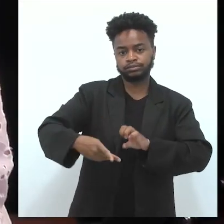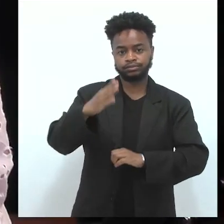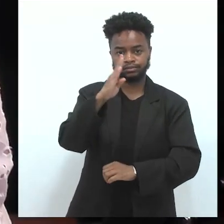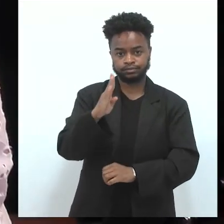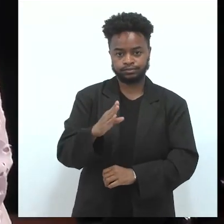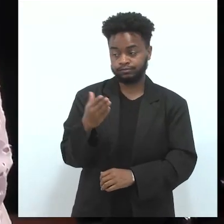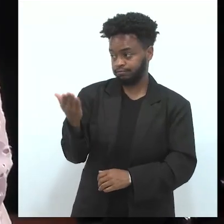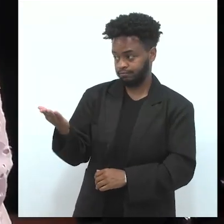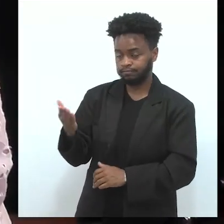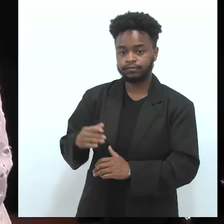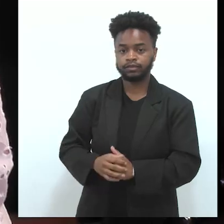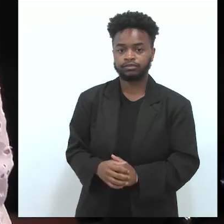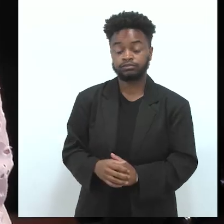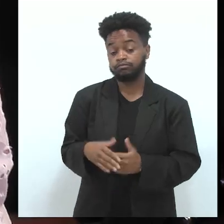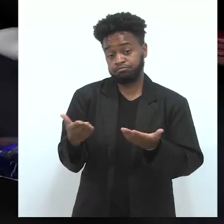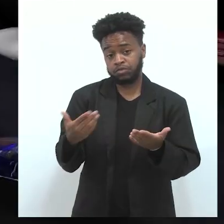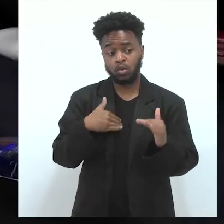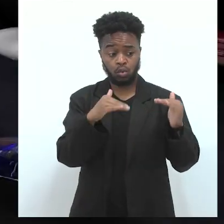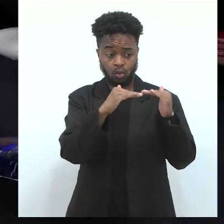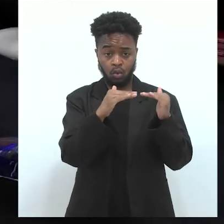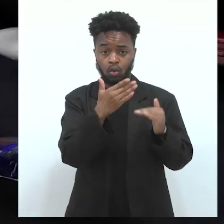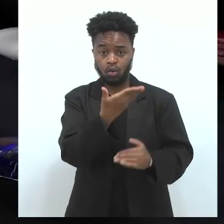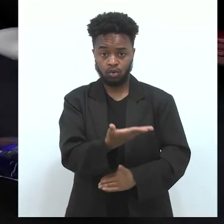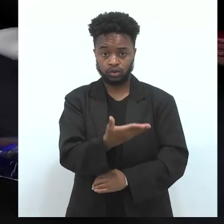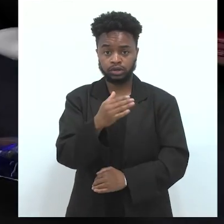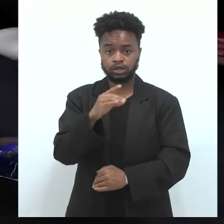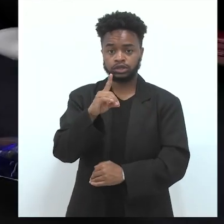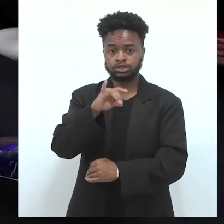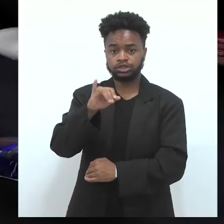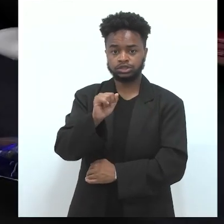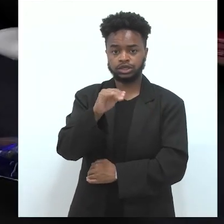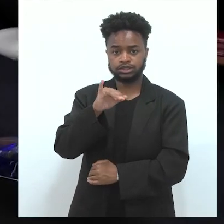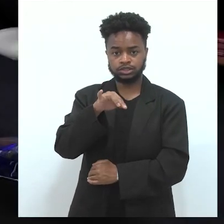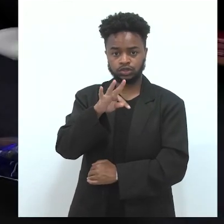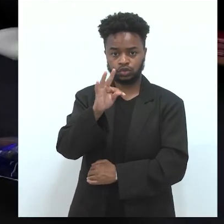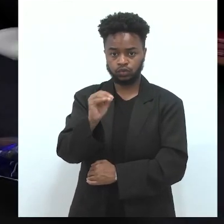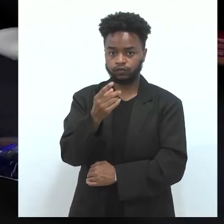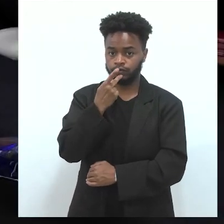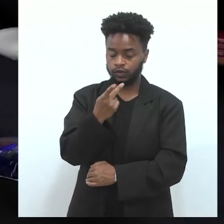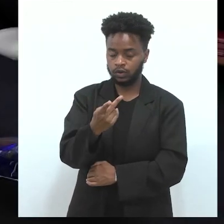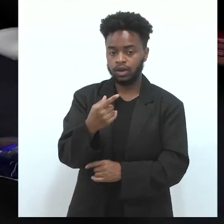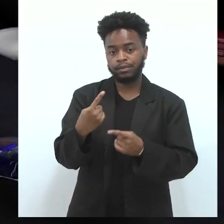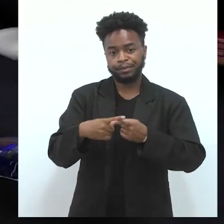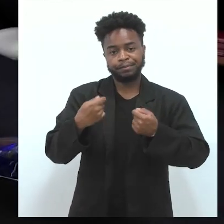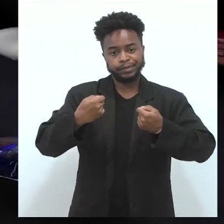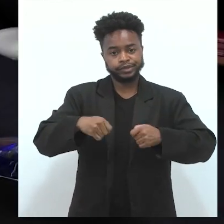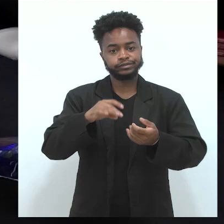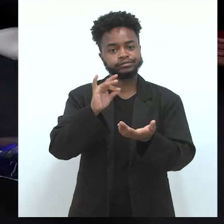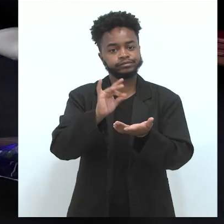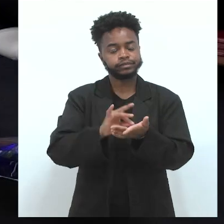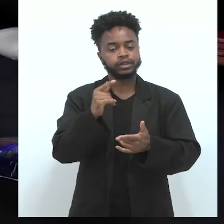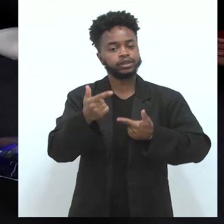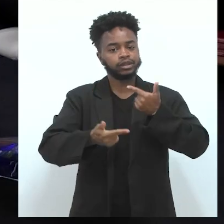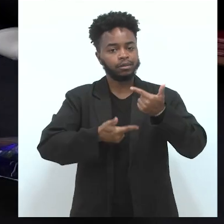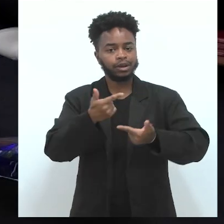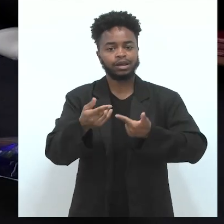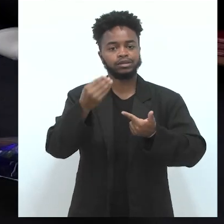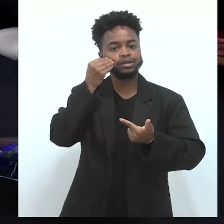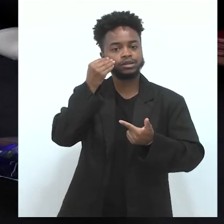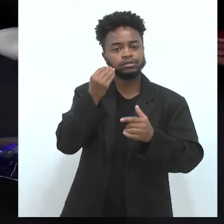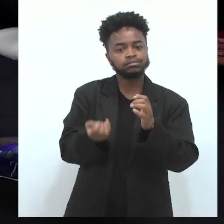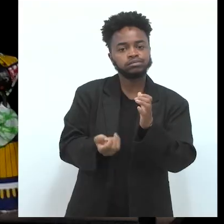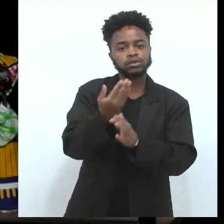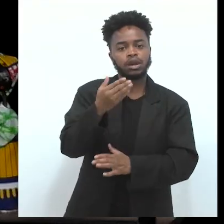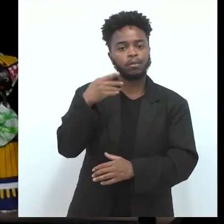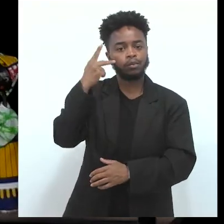país. Renata? Bom, eu vou fazer coro ao Jacinto. Nós precisamos realmente trabalhar para termos